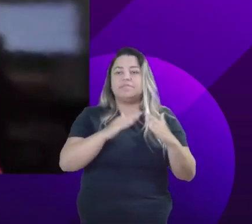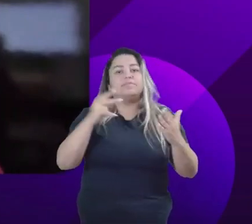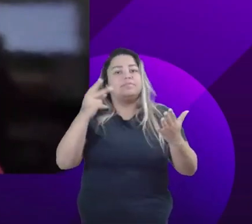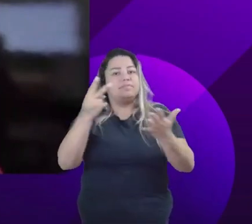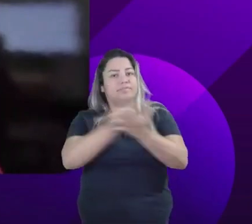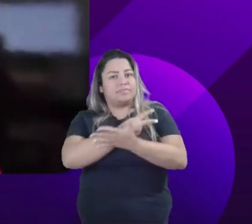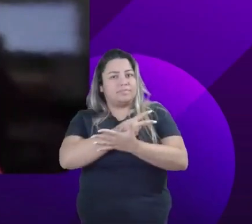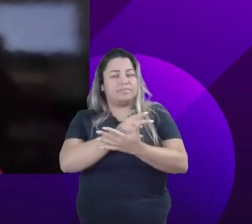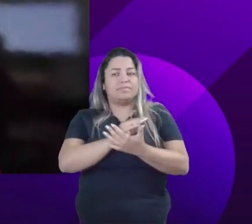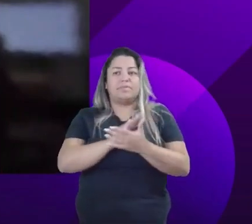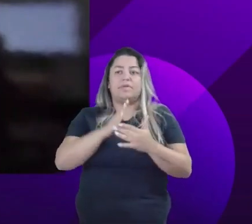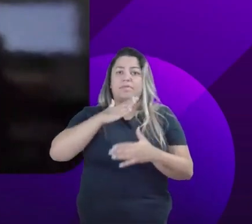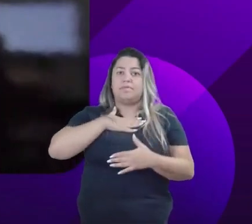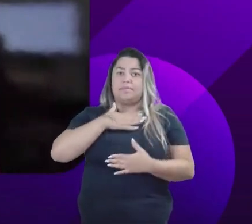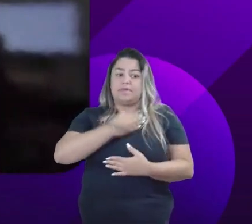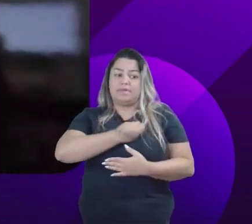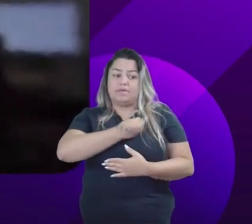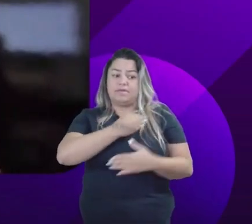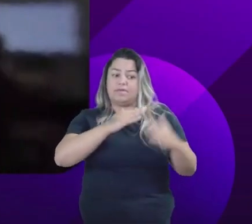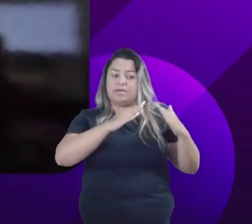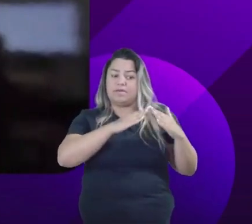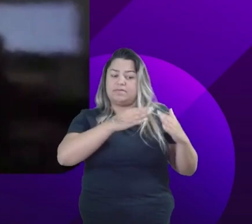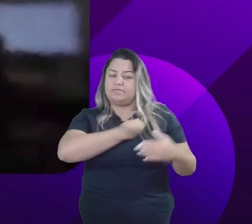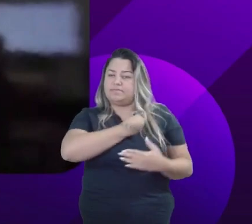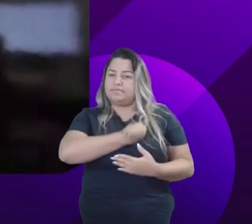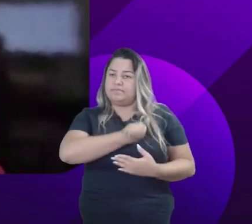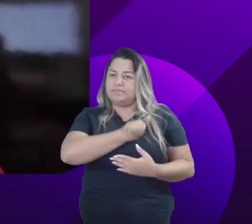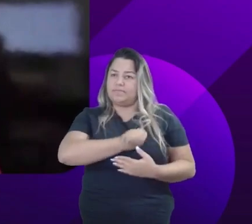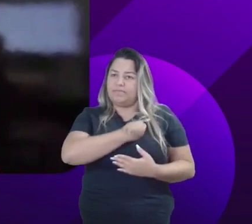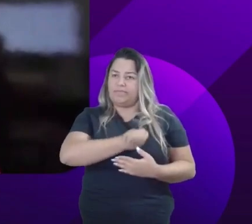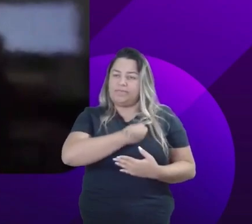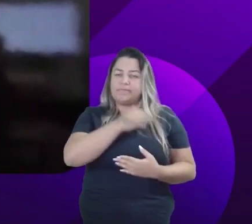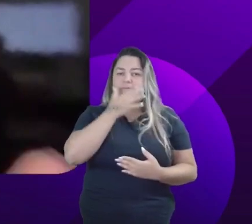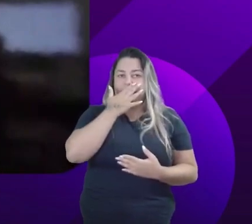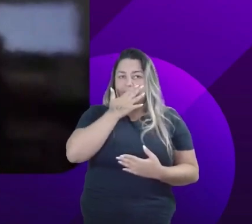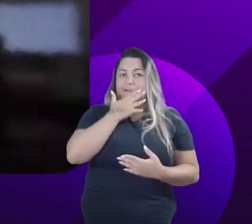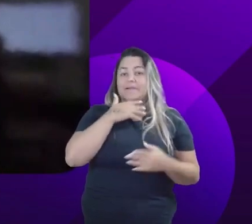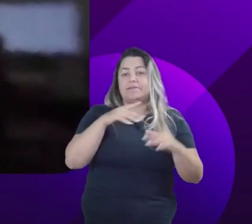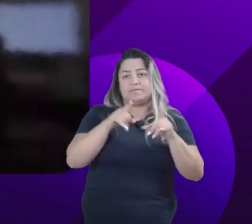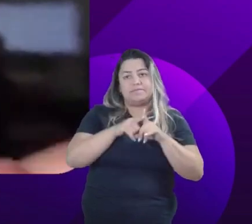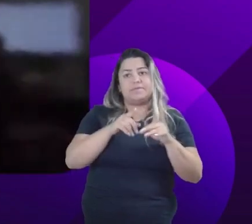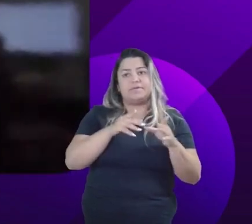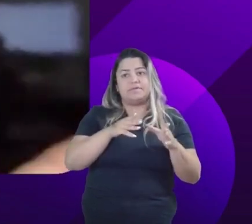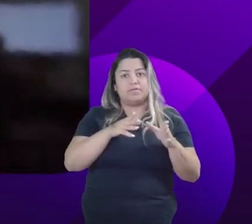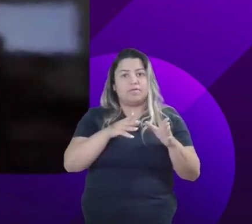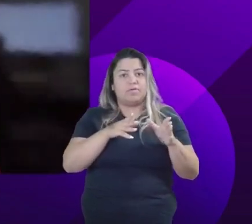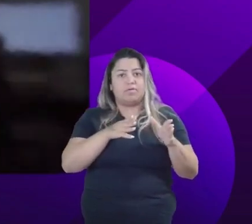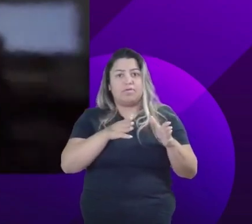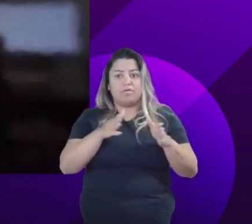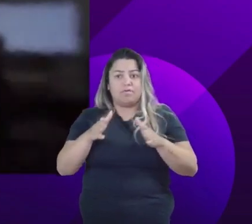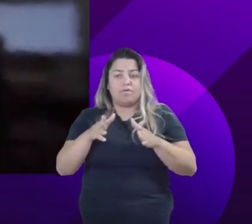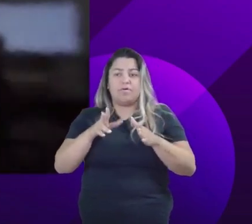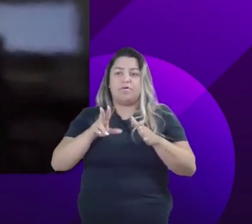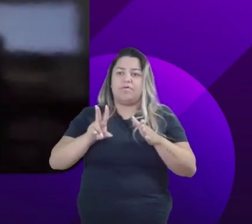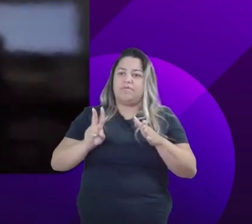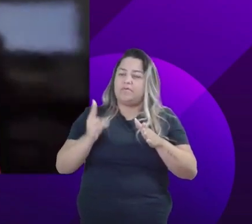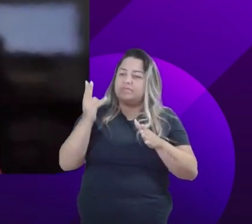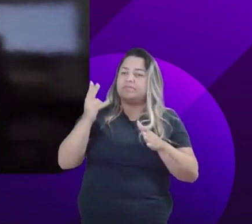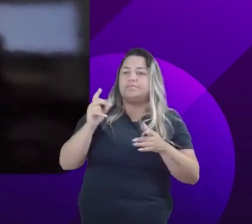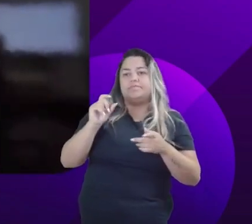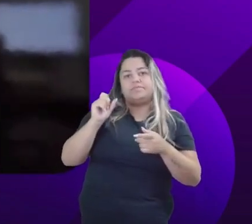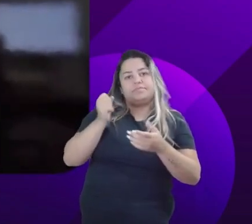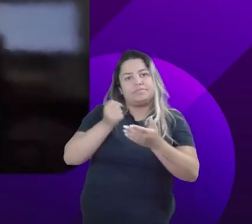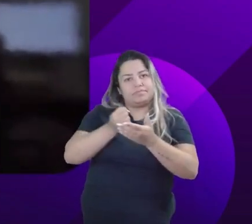acontece no Minha Casa Minha Vida faixa 1 e faixa 2, onde tu tem ali uma parcela, né, um valor que você faz ali